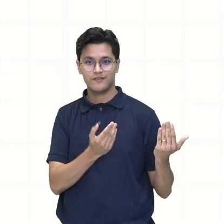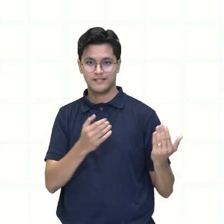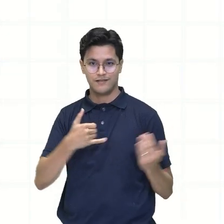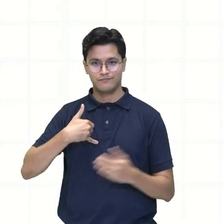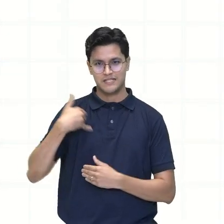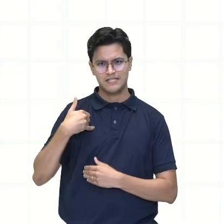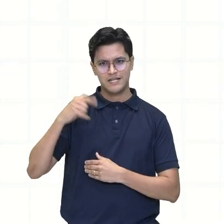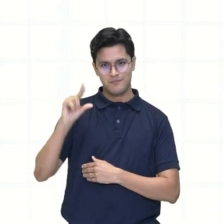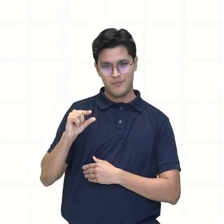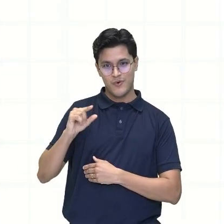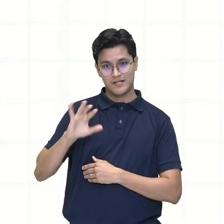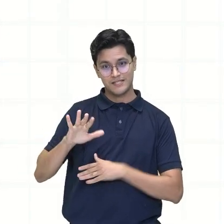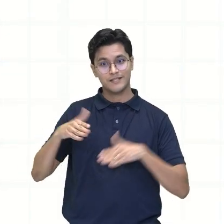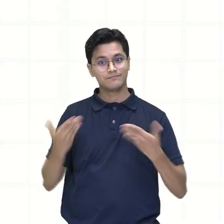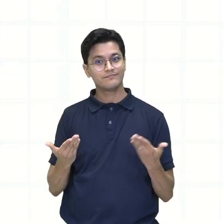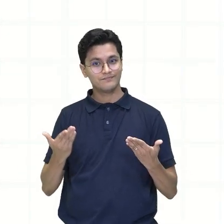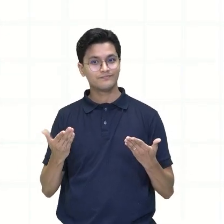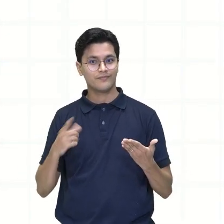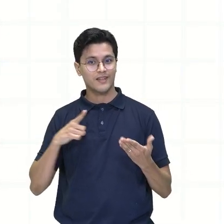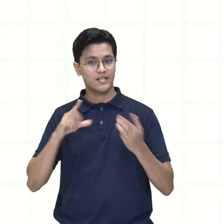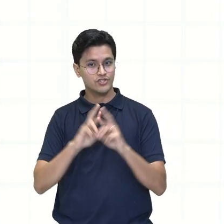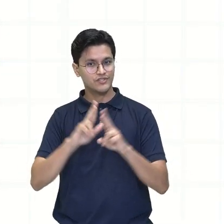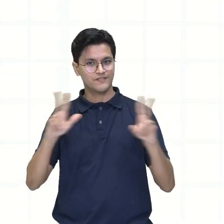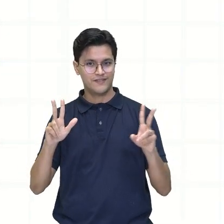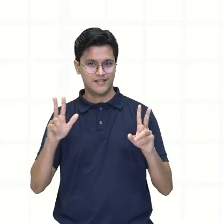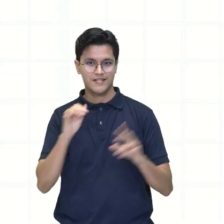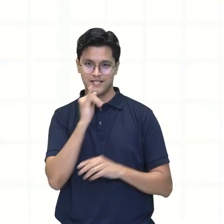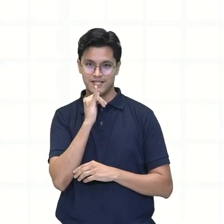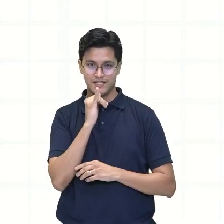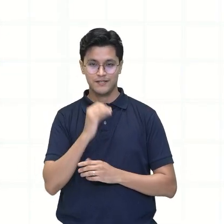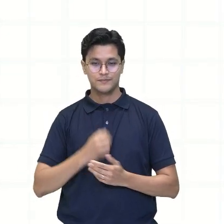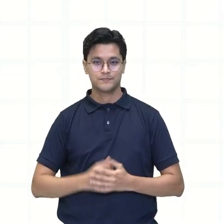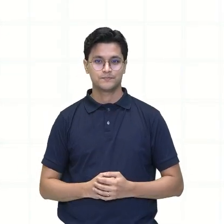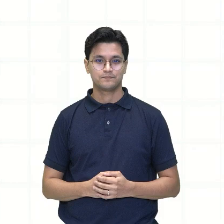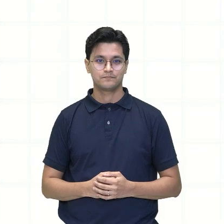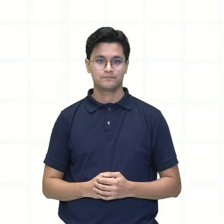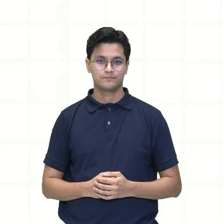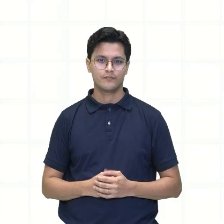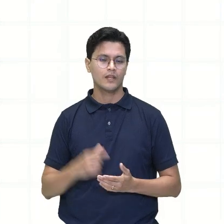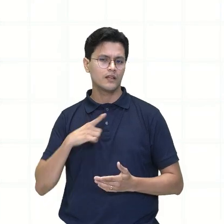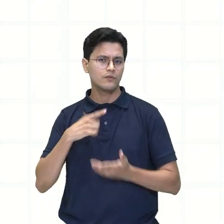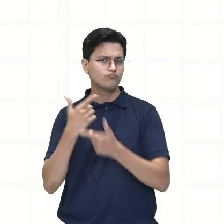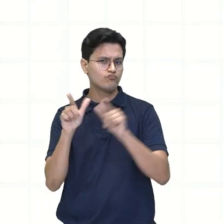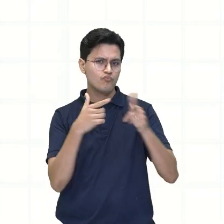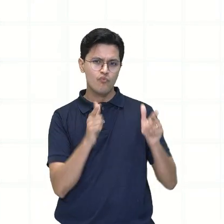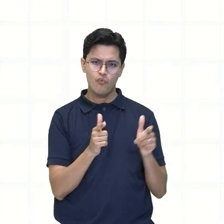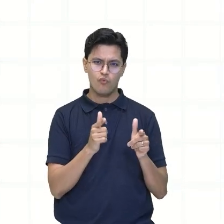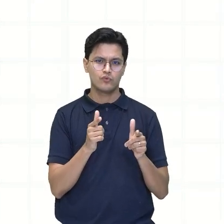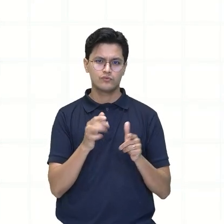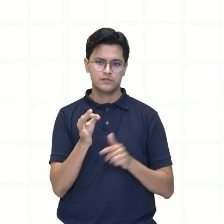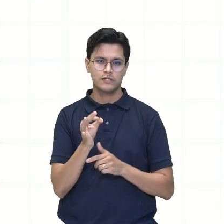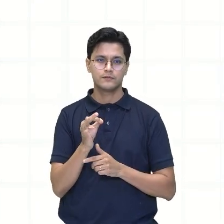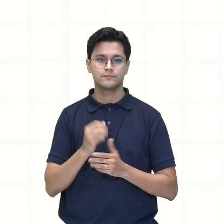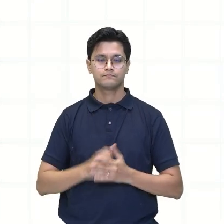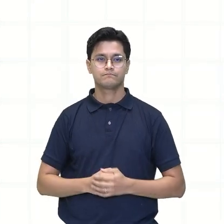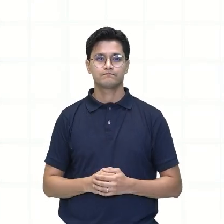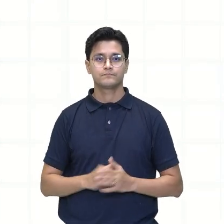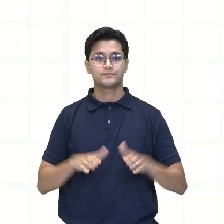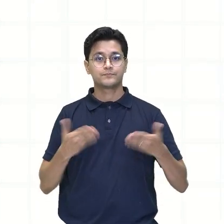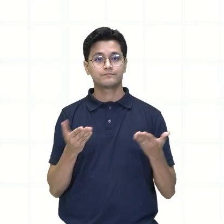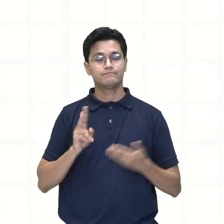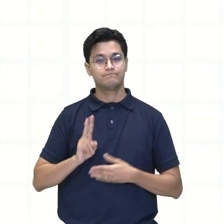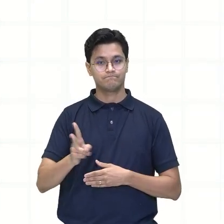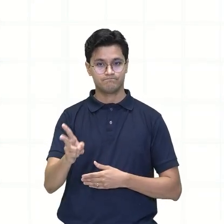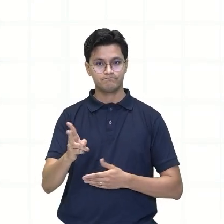adjetivo antes ou depois do nosso substantivo. Em alguns casos, tá, gente? Que é esse caso aqui, outros não fazem diferença. Certo? Vamos dar